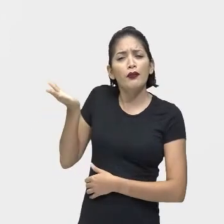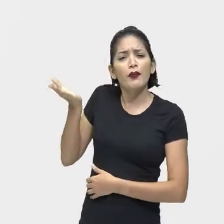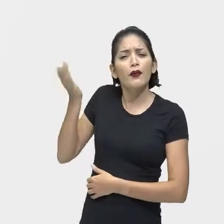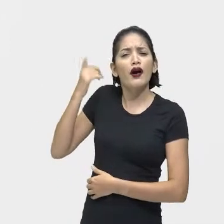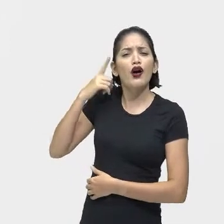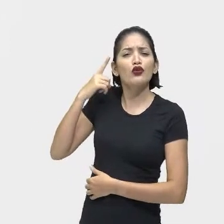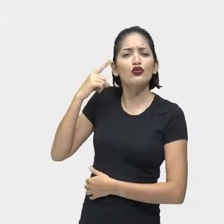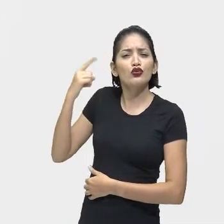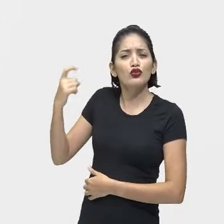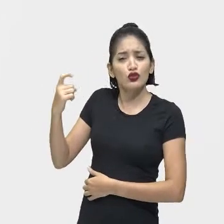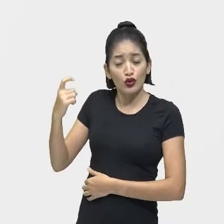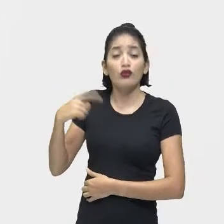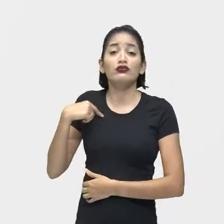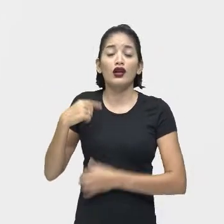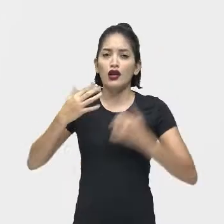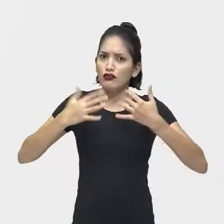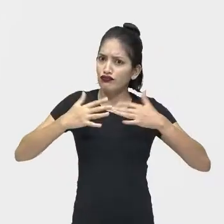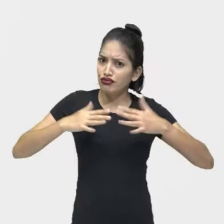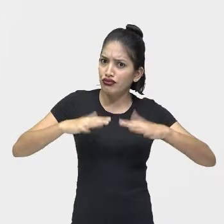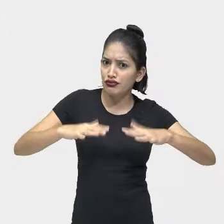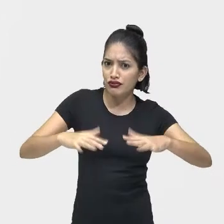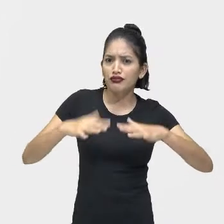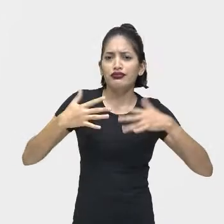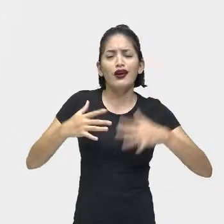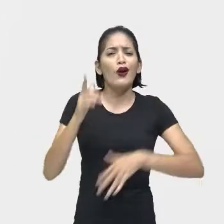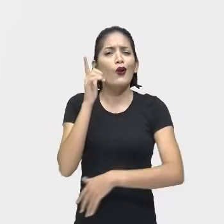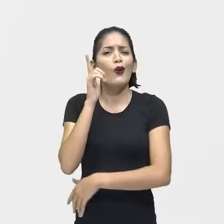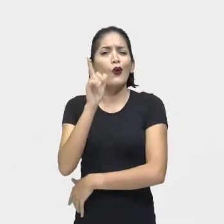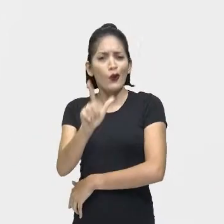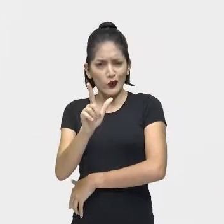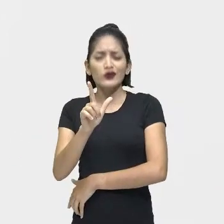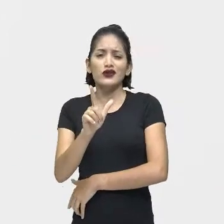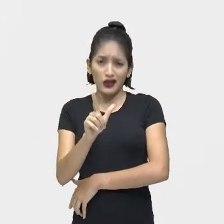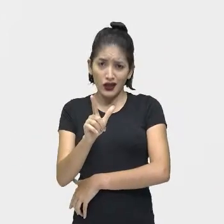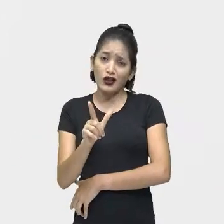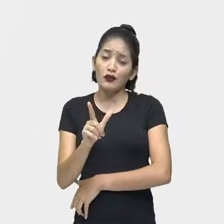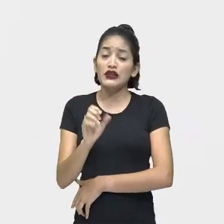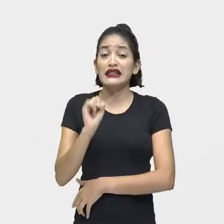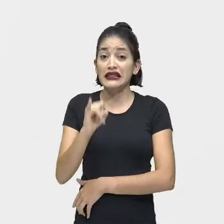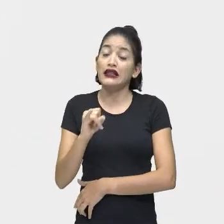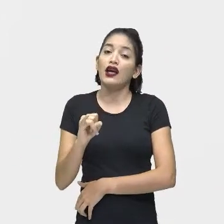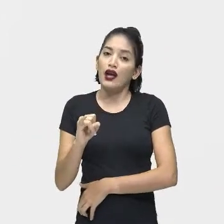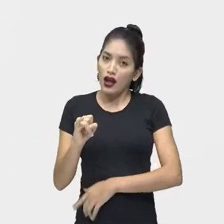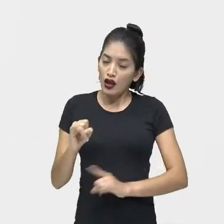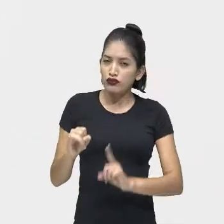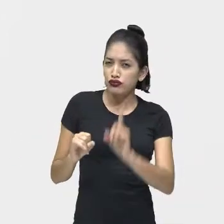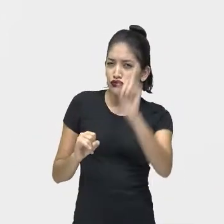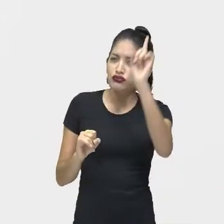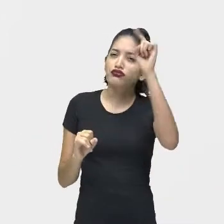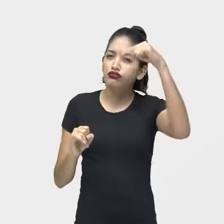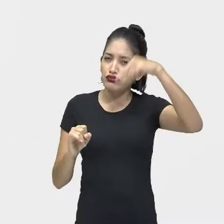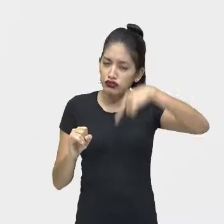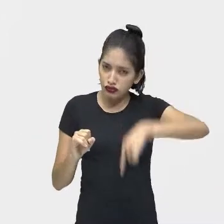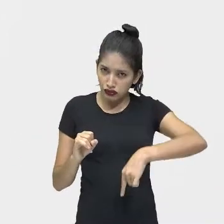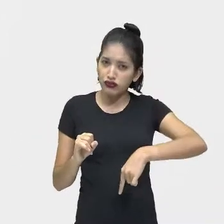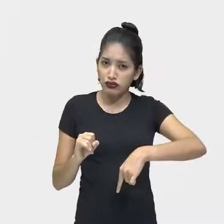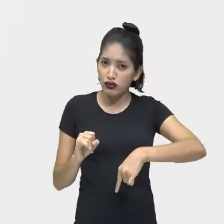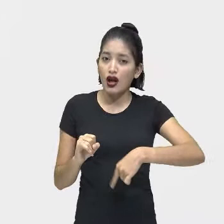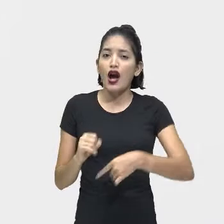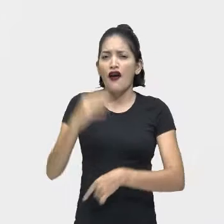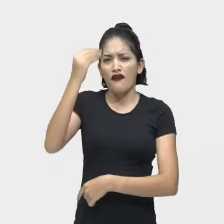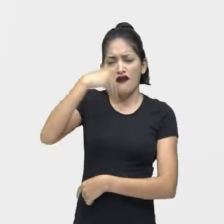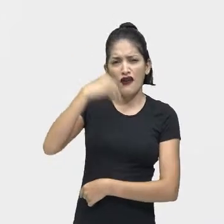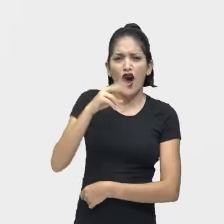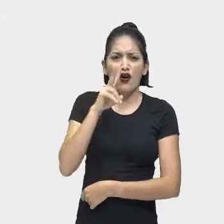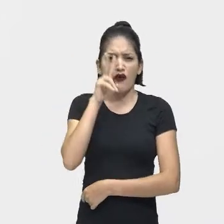da altura, das vibrações, que podemos distinguir um som agudo, fininho, alto, de um grave,